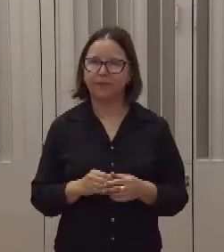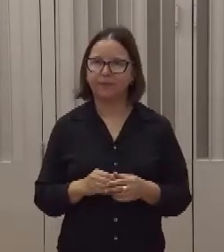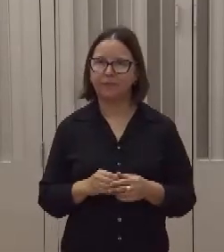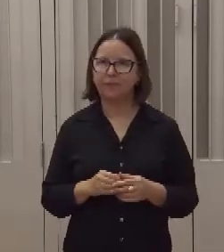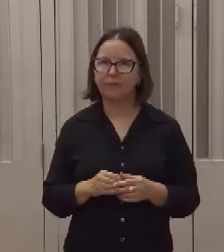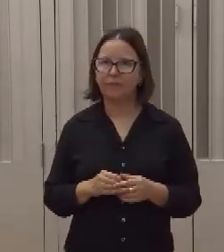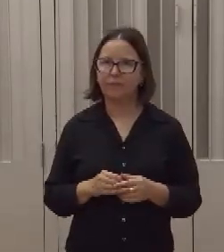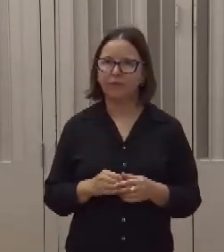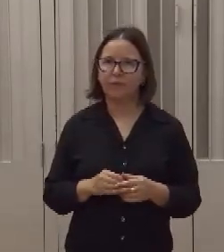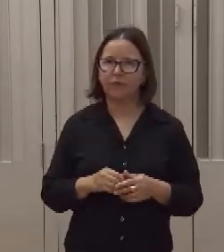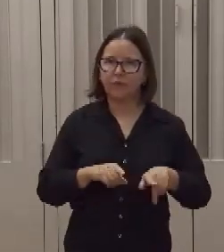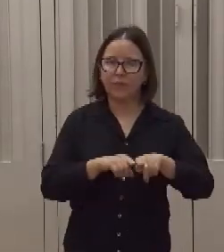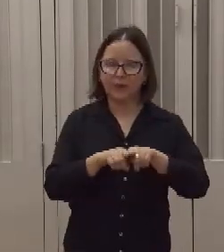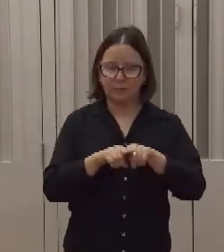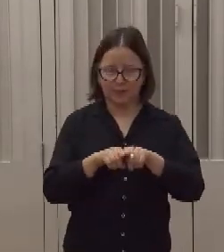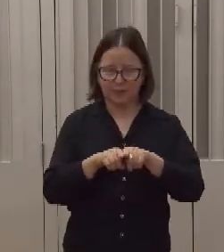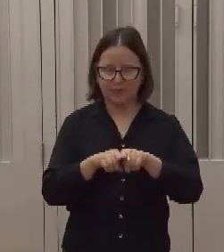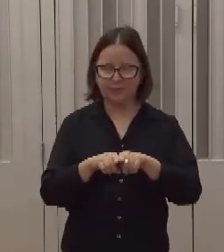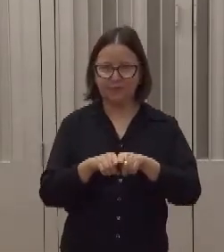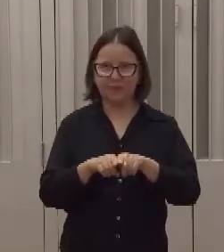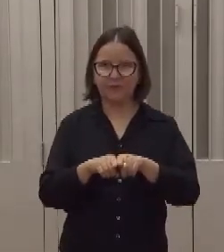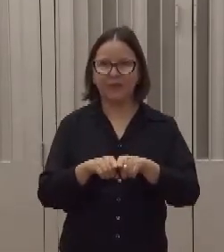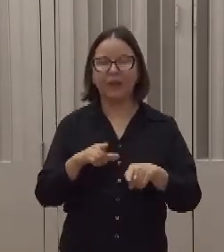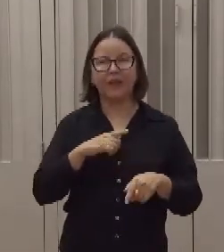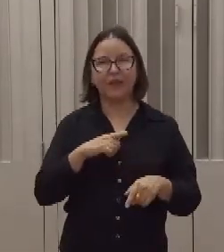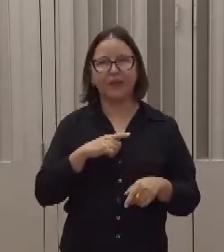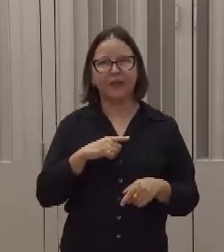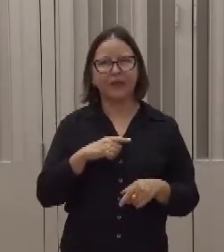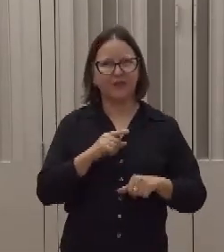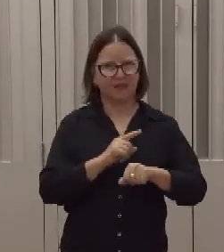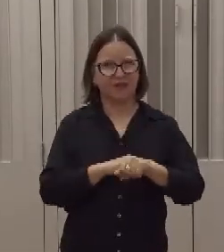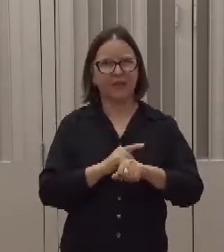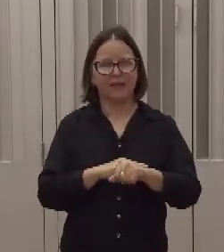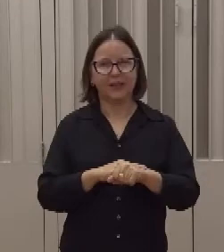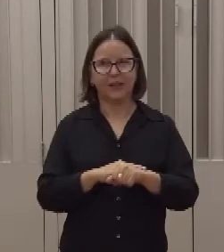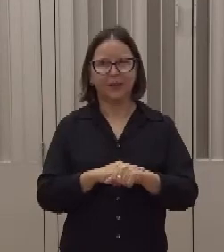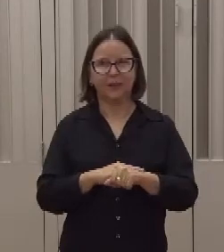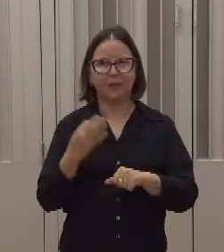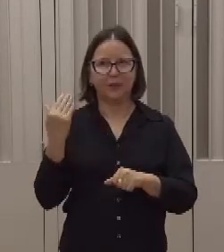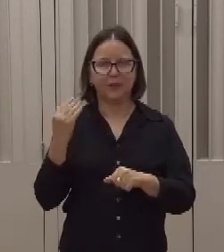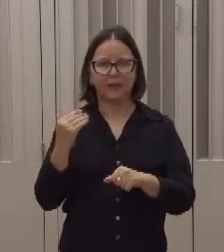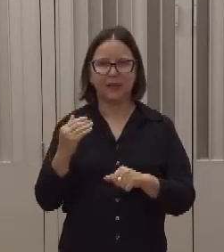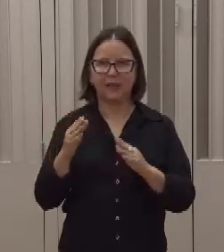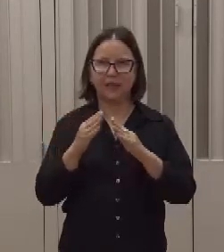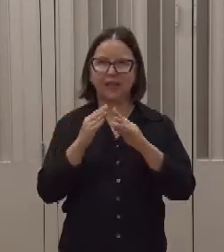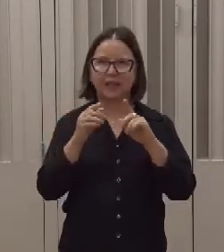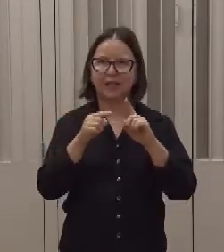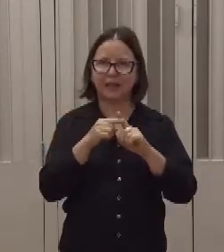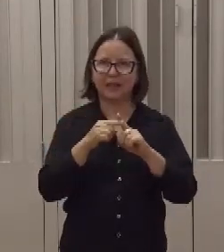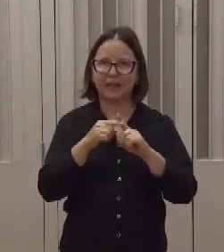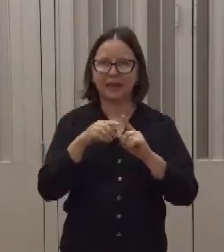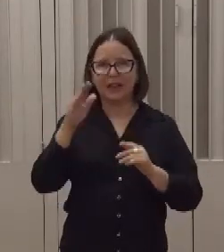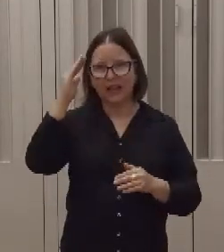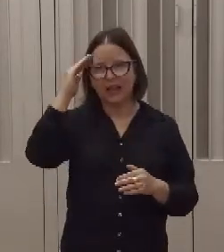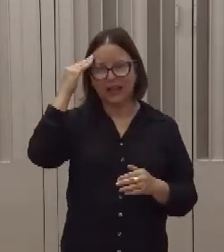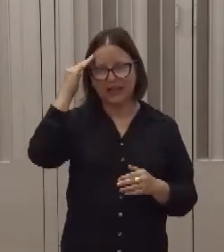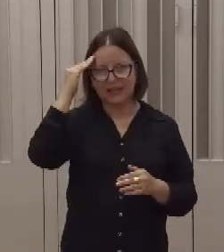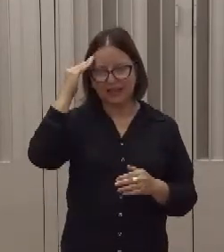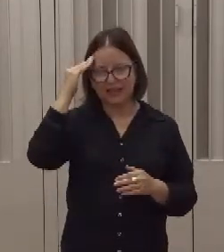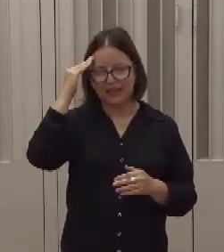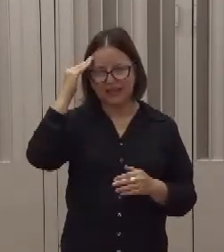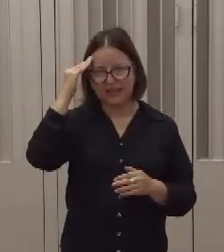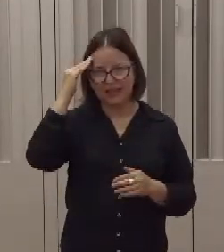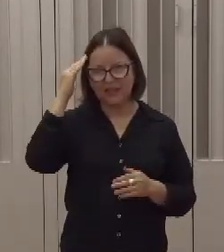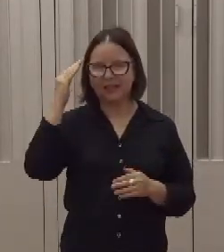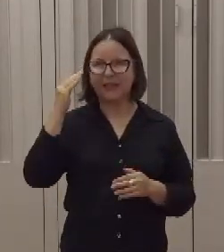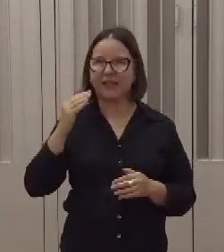Meus irmãos, houve um tempo, não tão distante, em que a igreja de Cristo entendia o seu papel de sal da terra,